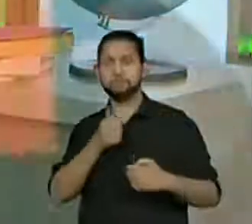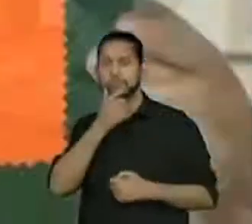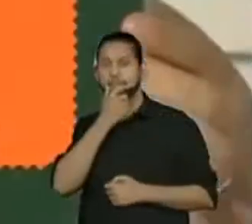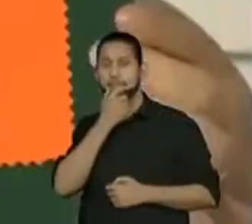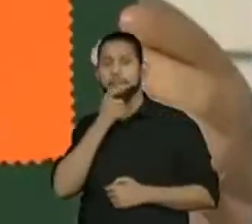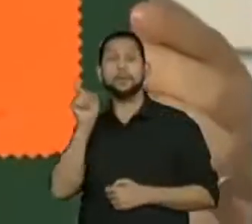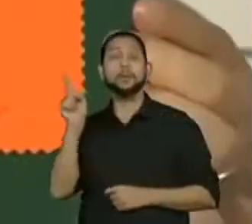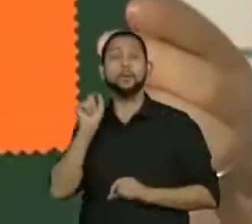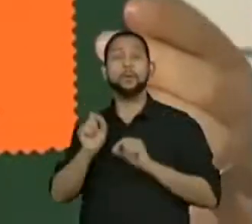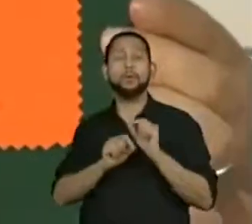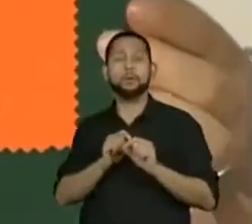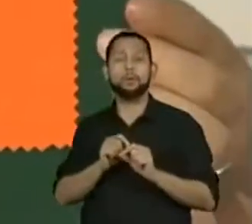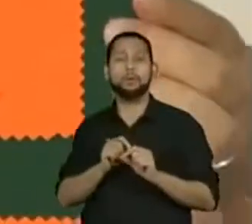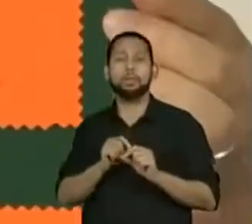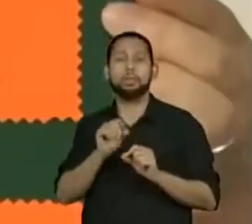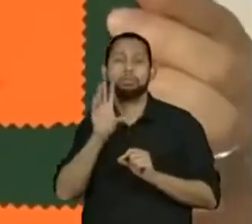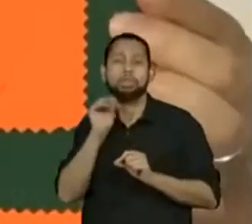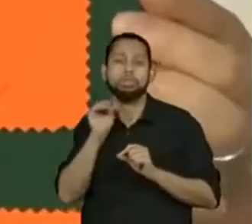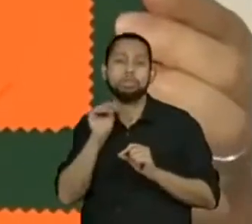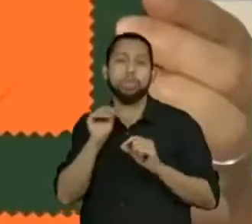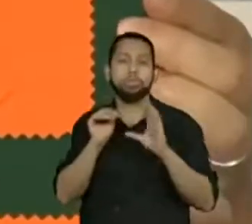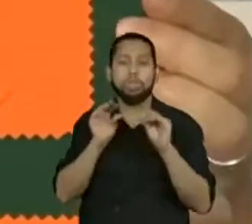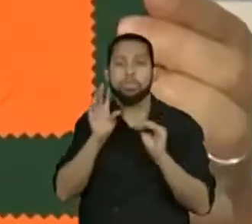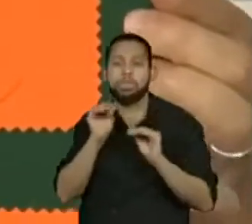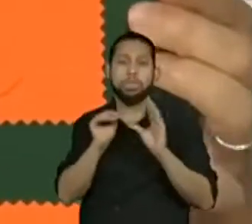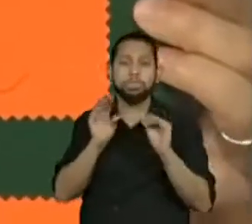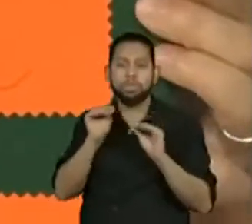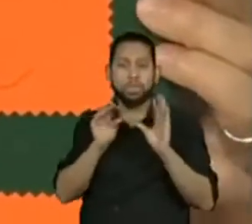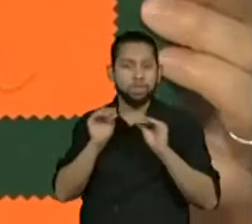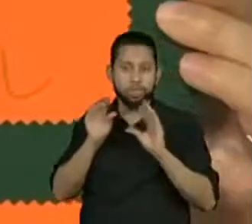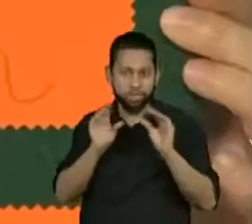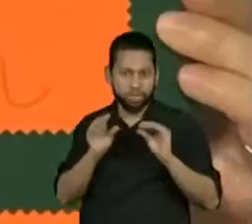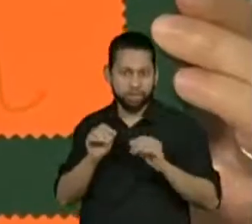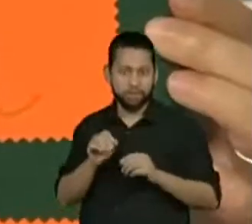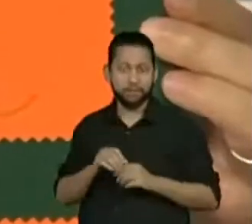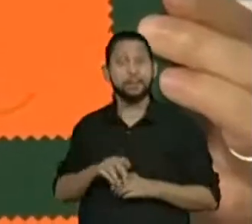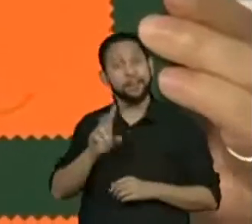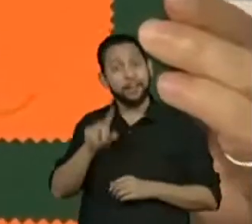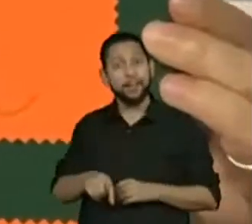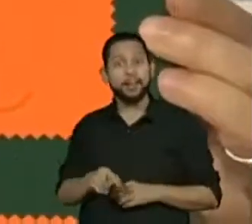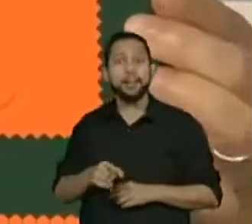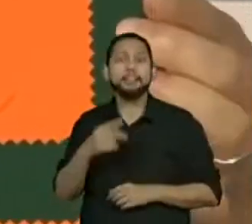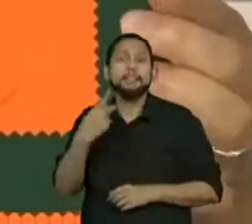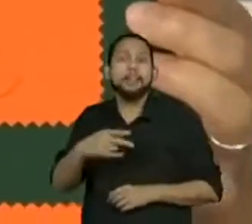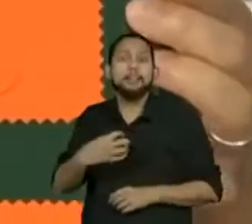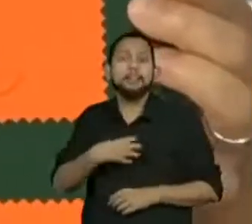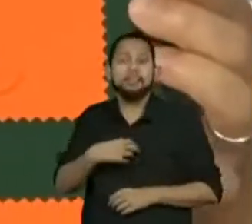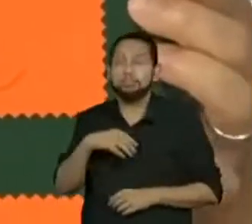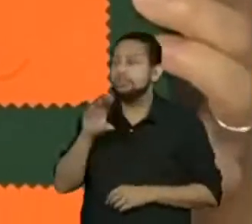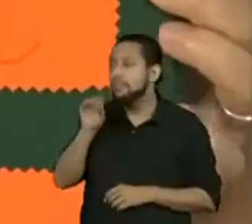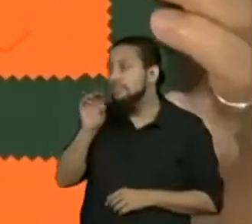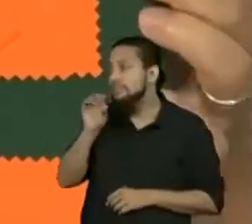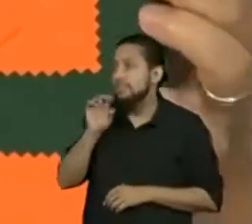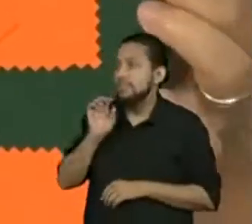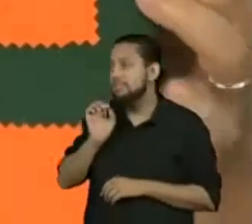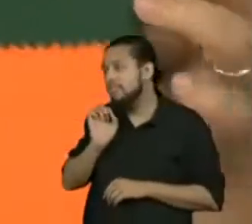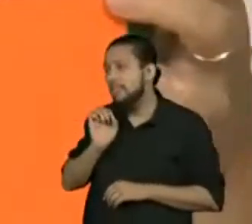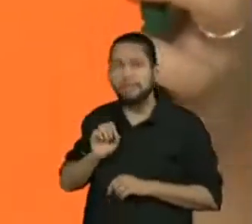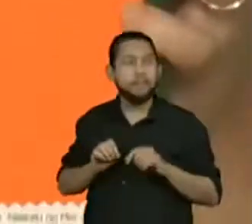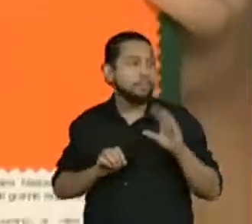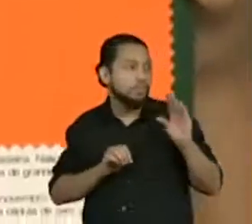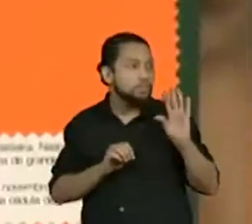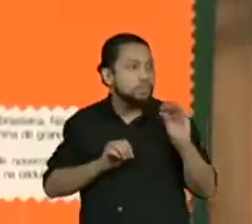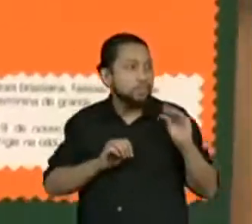é a sequência segundo a proposta um poema a língua do nhem esse poema